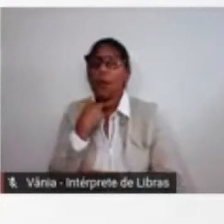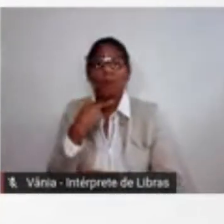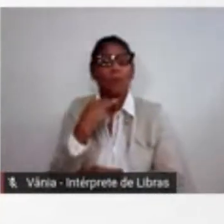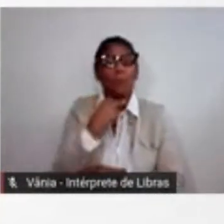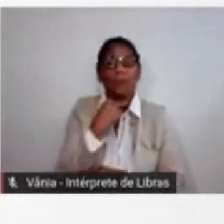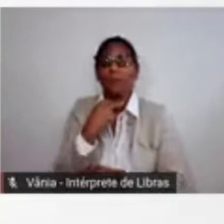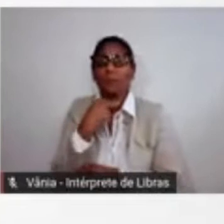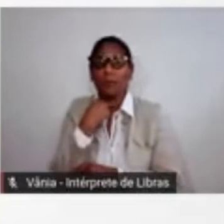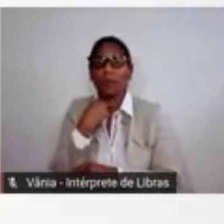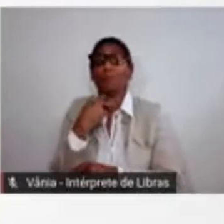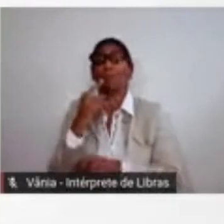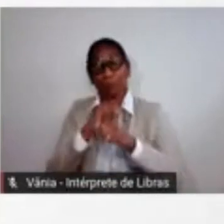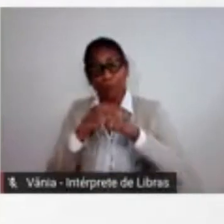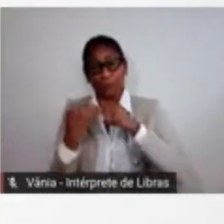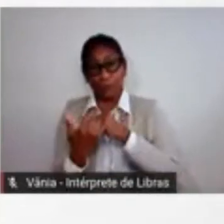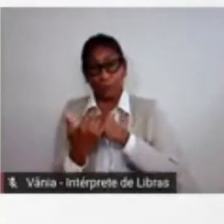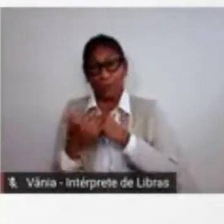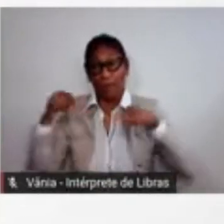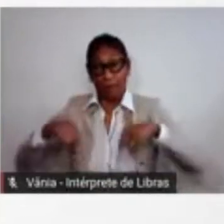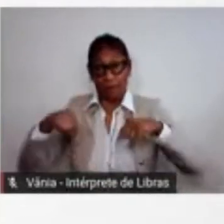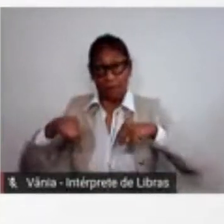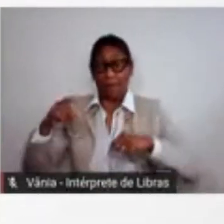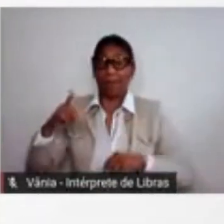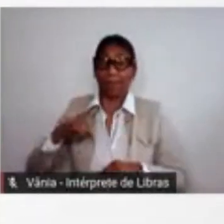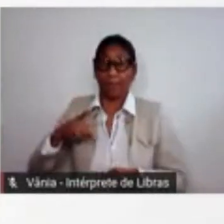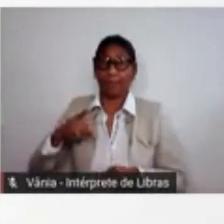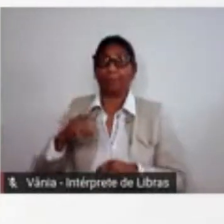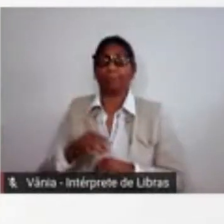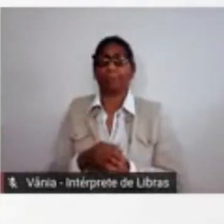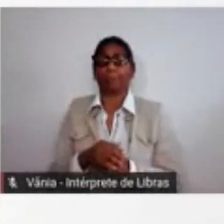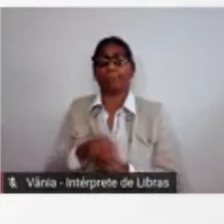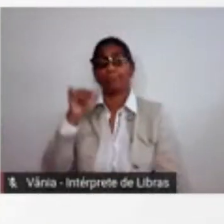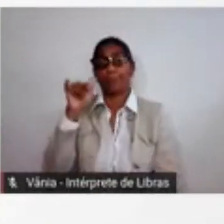hospitalar. Vejam que neste momento nós já temos